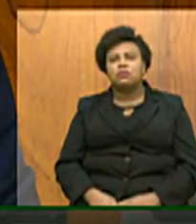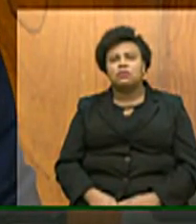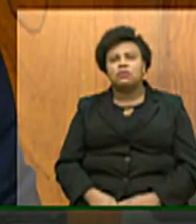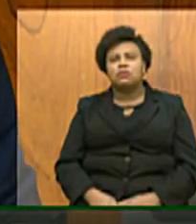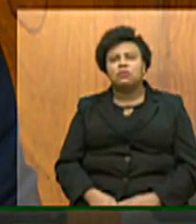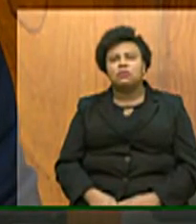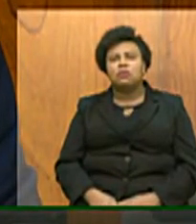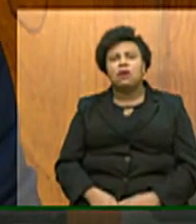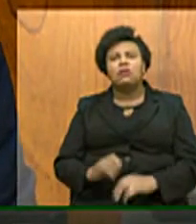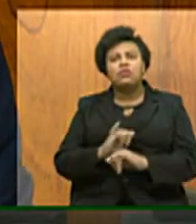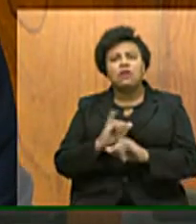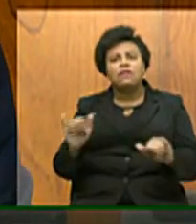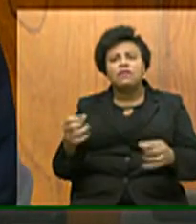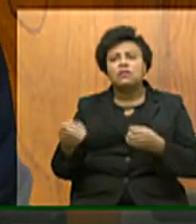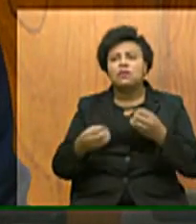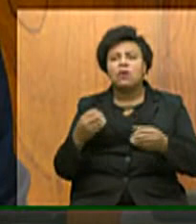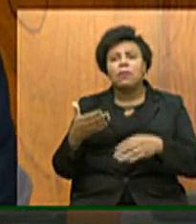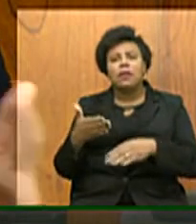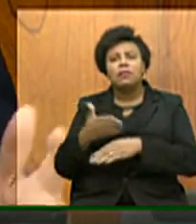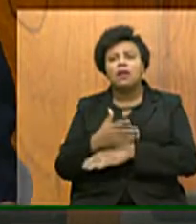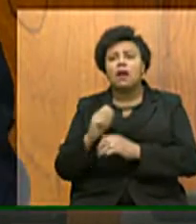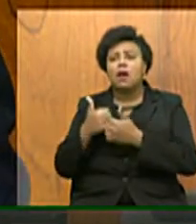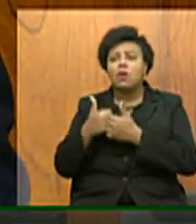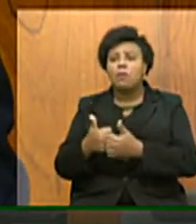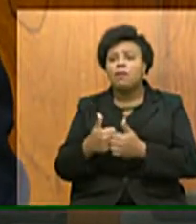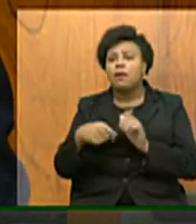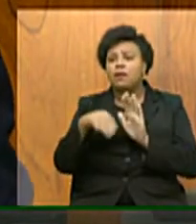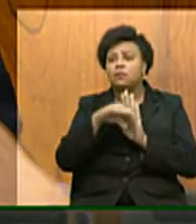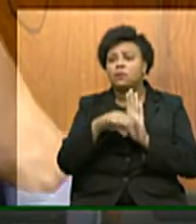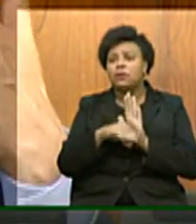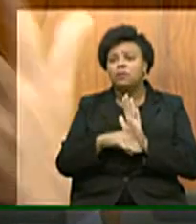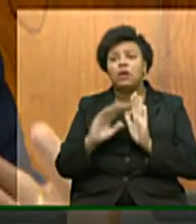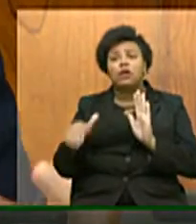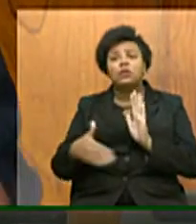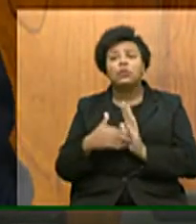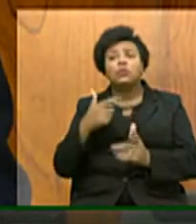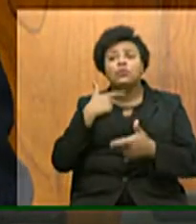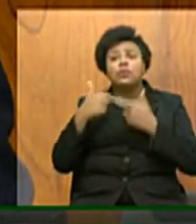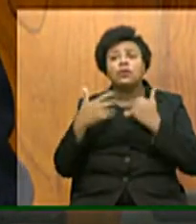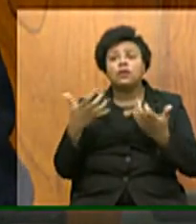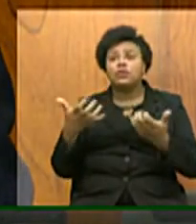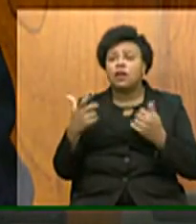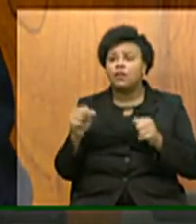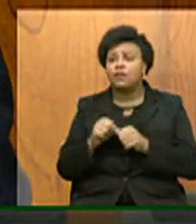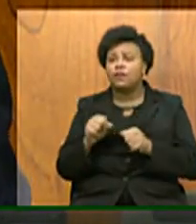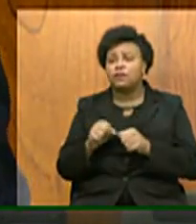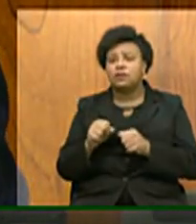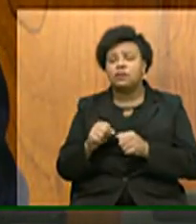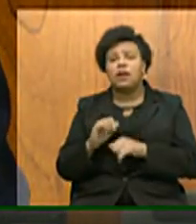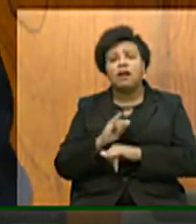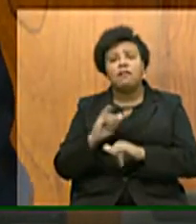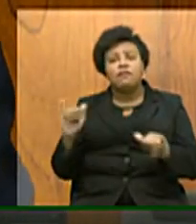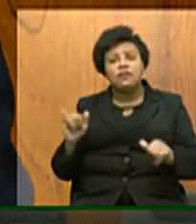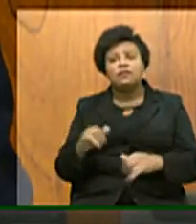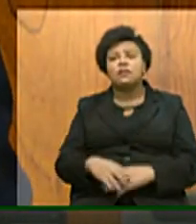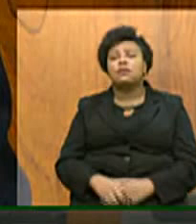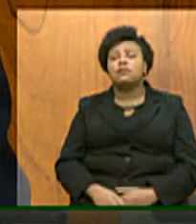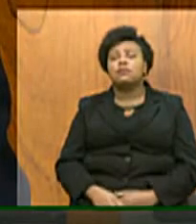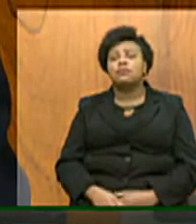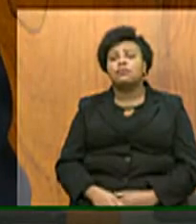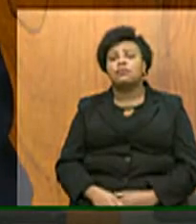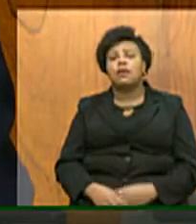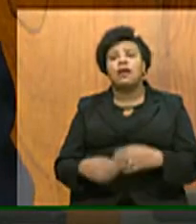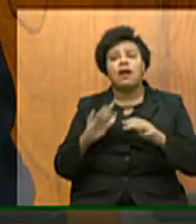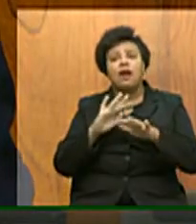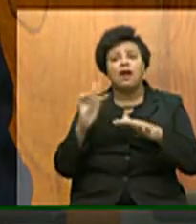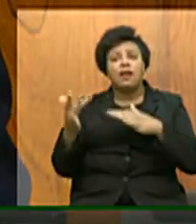aí a forma de acessar e acompanhar essa programação, a todos que desejarem e possam também repassar as suas